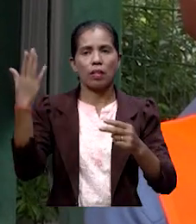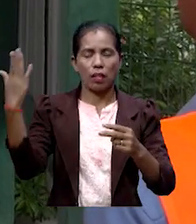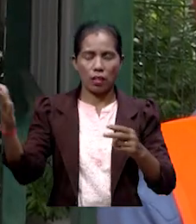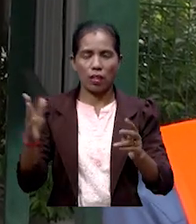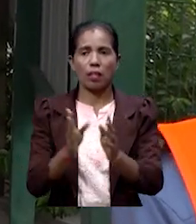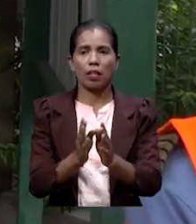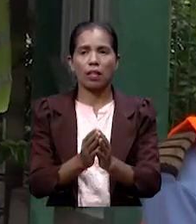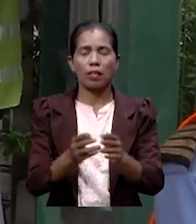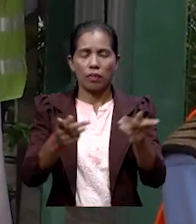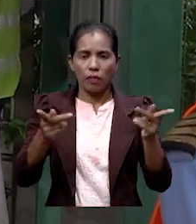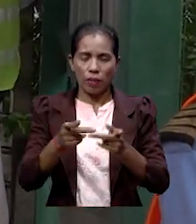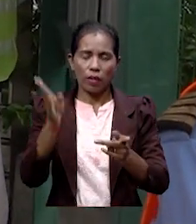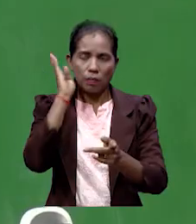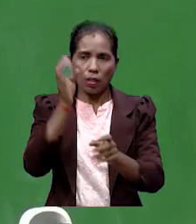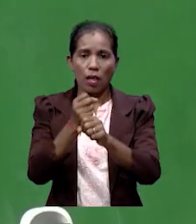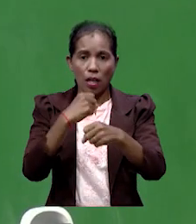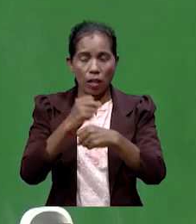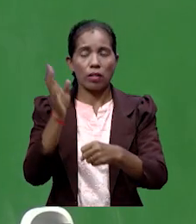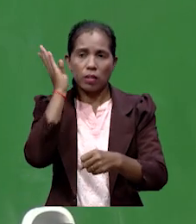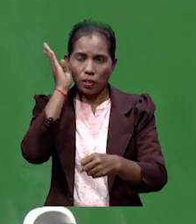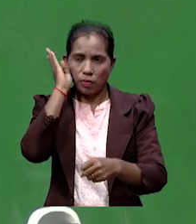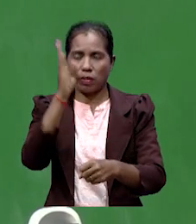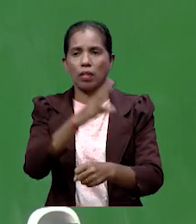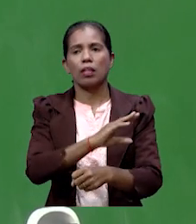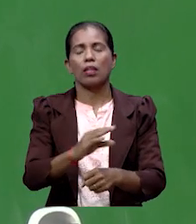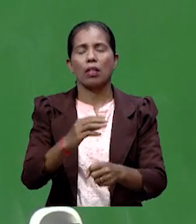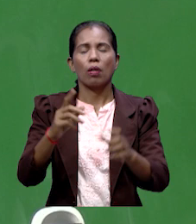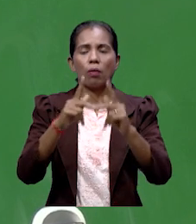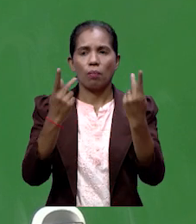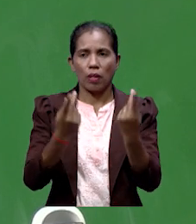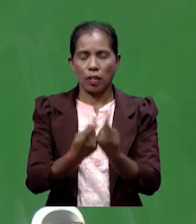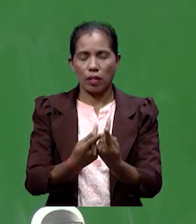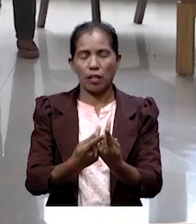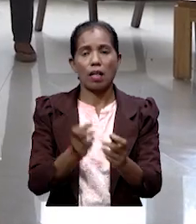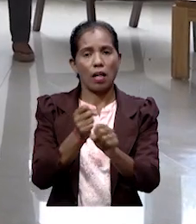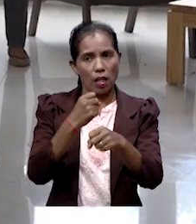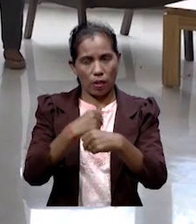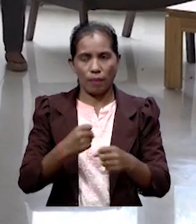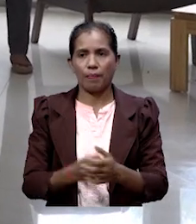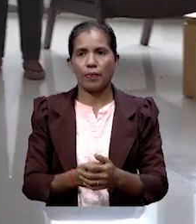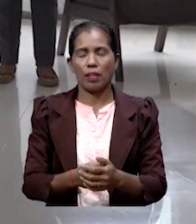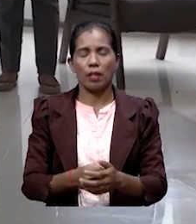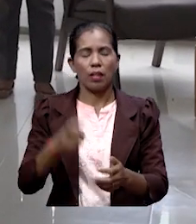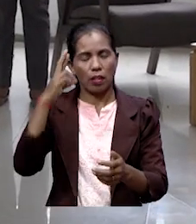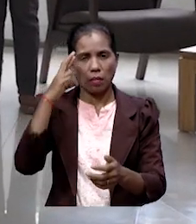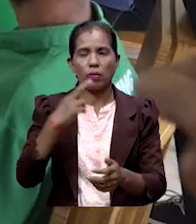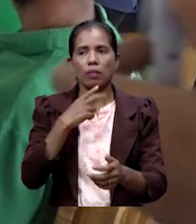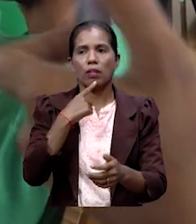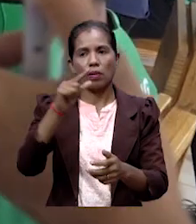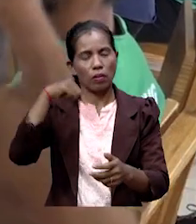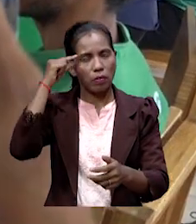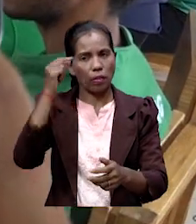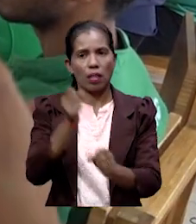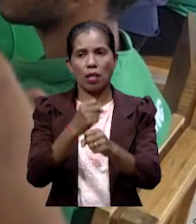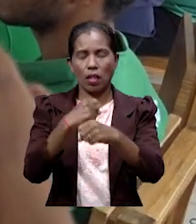já diretamente produção cerveja na companhia internacional que produz. Ramos Horta Hatutan, governo autoriza